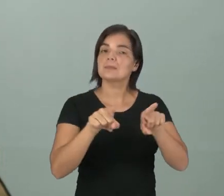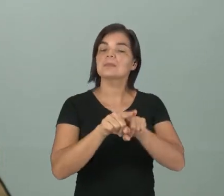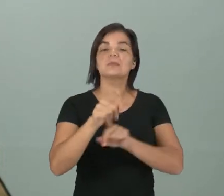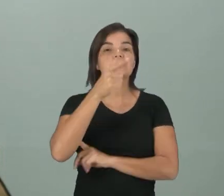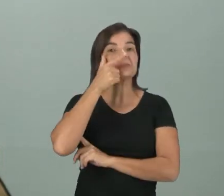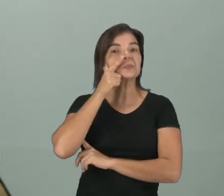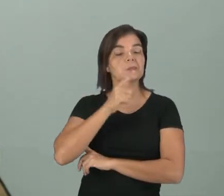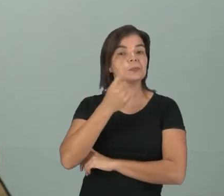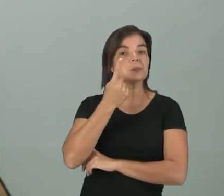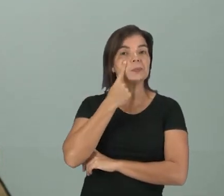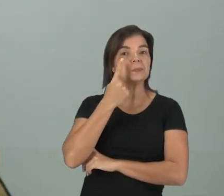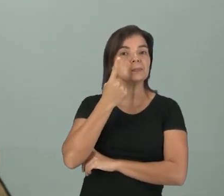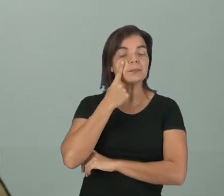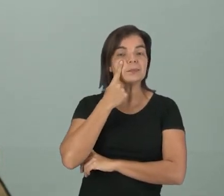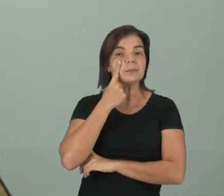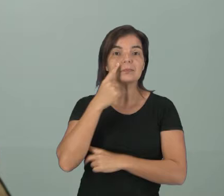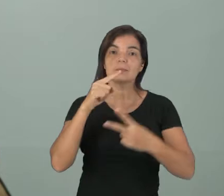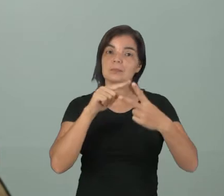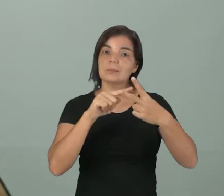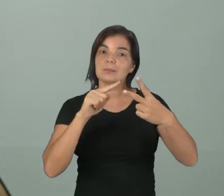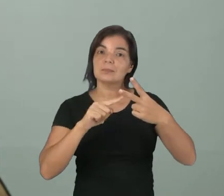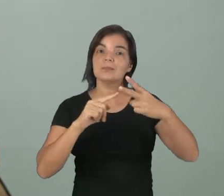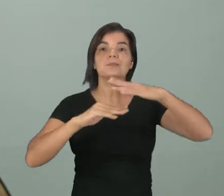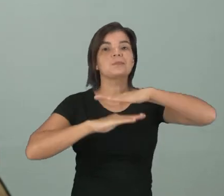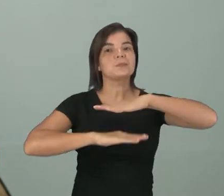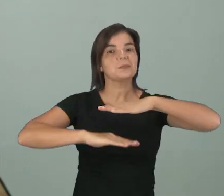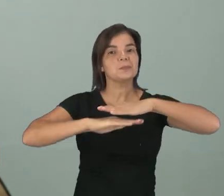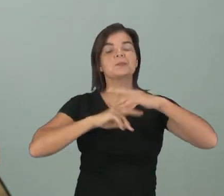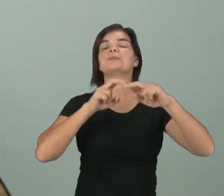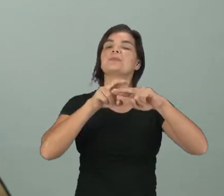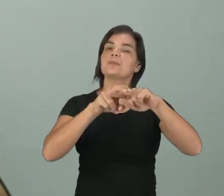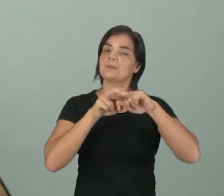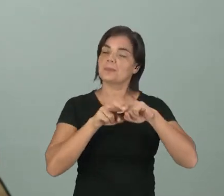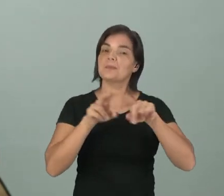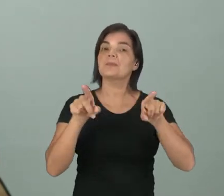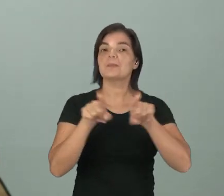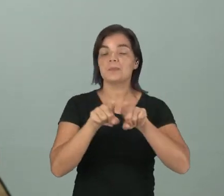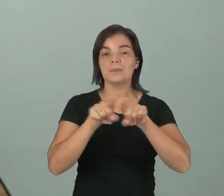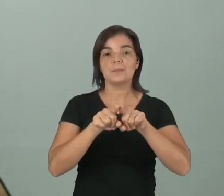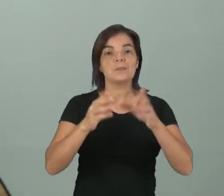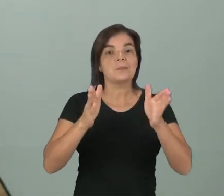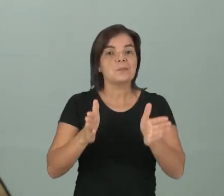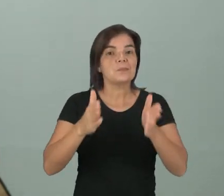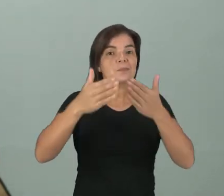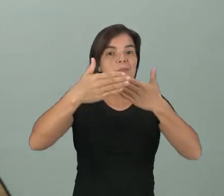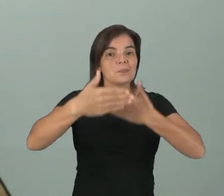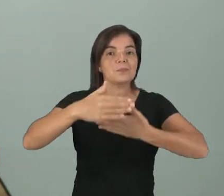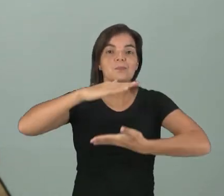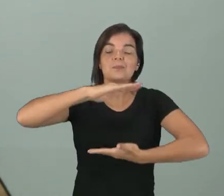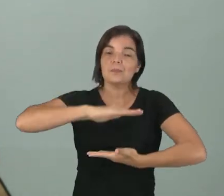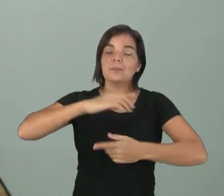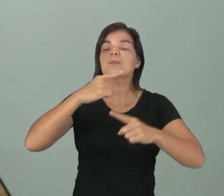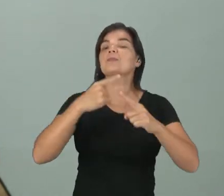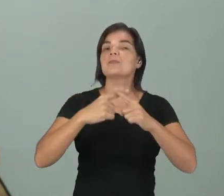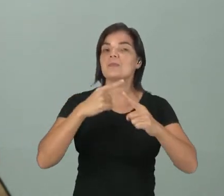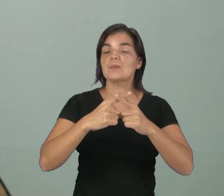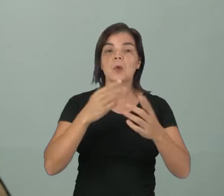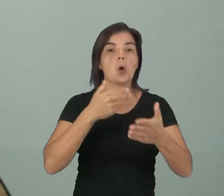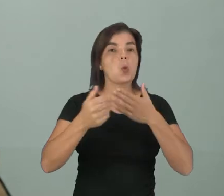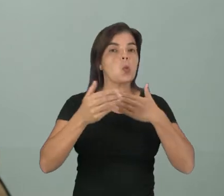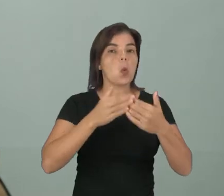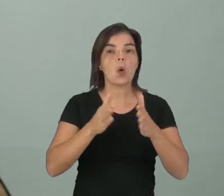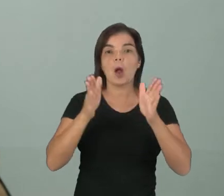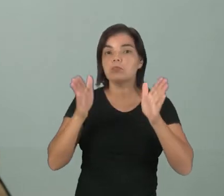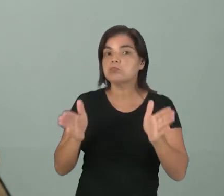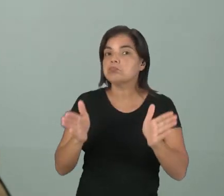nós conseguimos identificar 2 bases. E é por isso que o nosso cubo, ele é chamado de prisma especial, porque qualquer